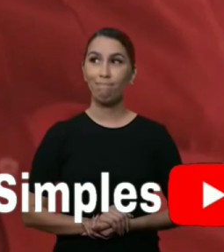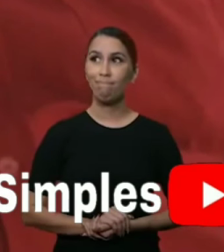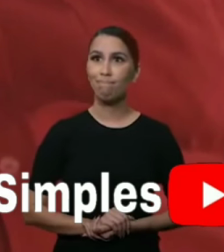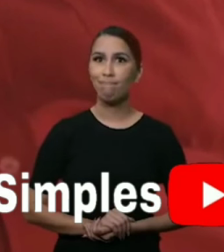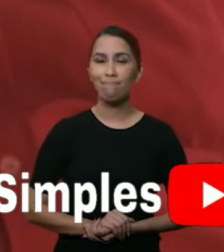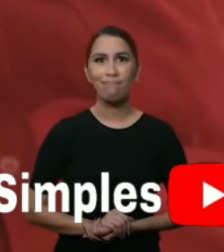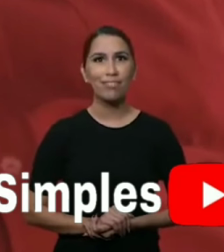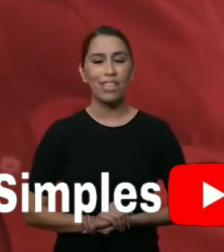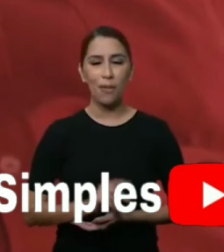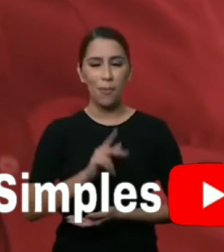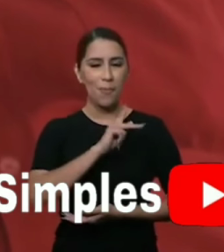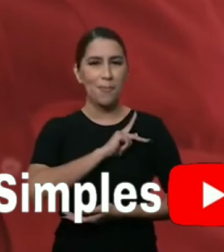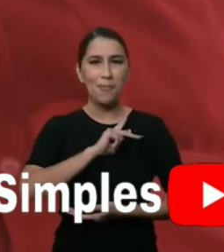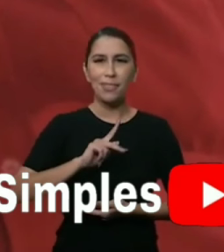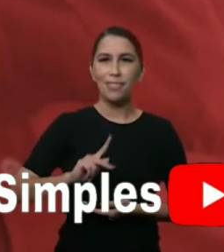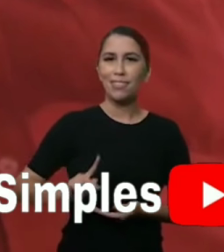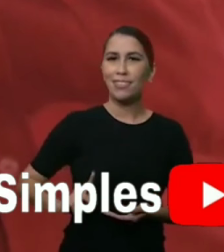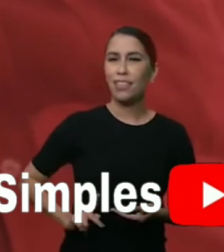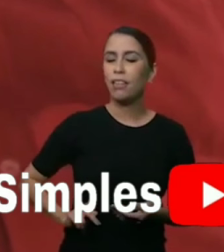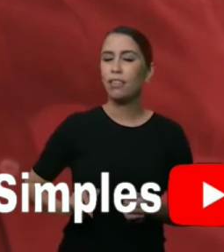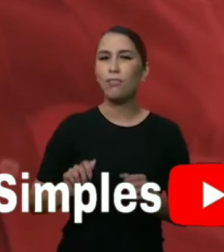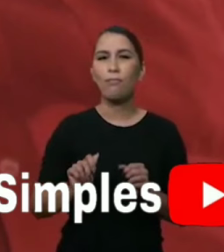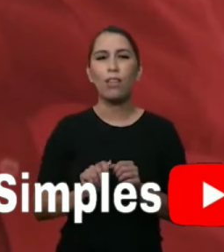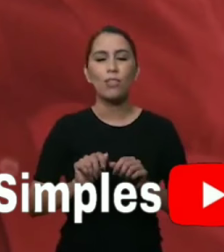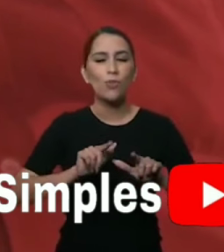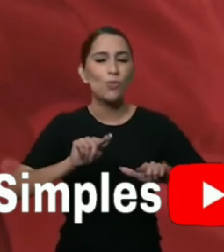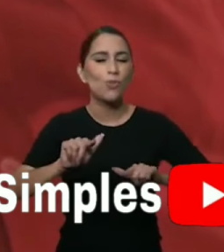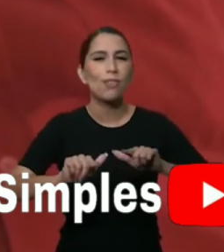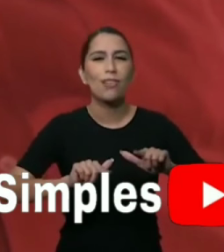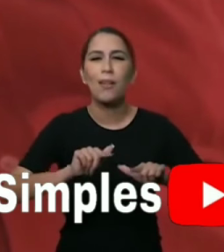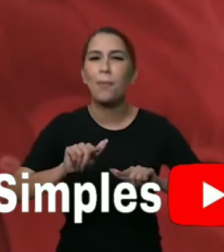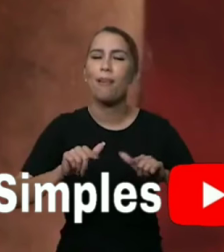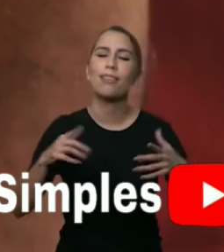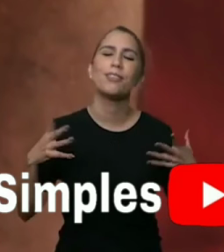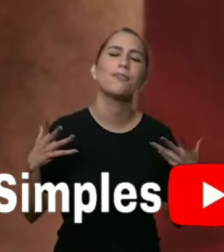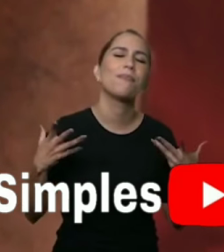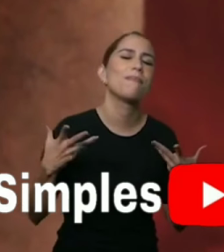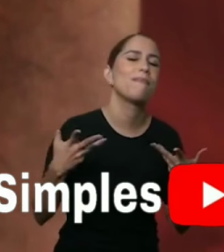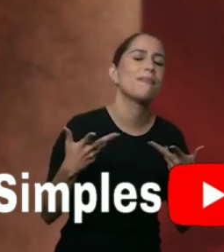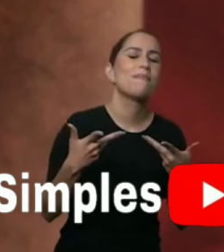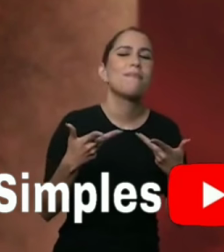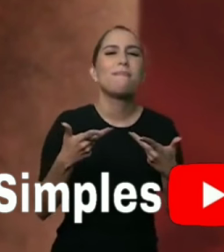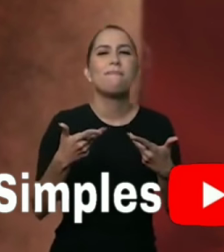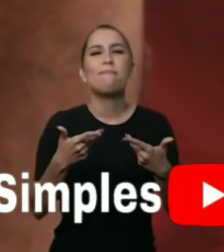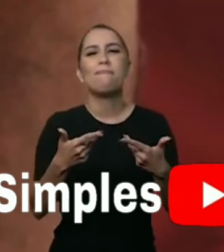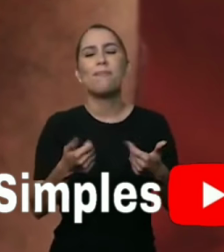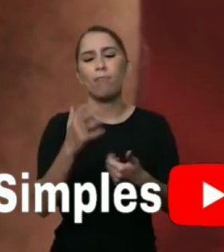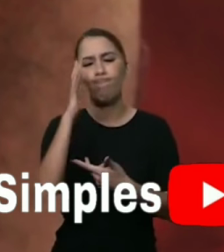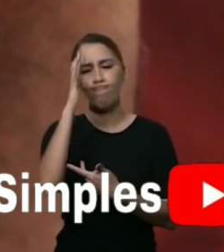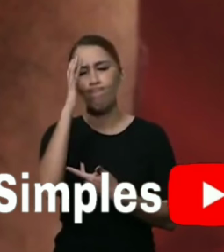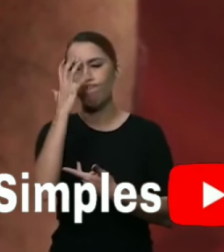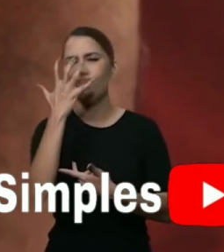Ele fez uma coisa incantável. Foi muito bom. Ele fez uma coisa muito